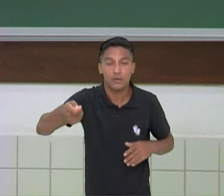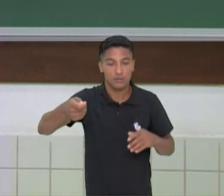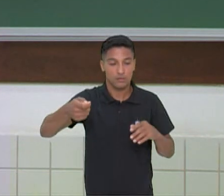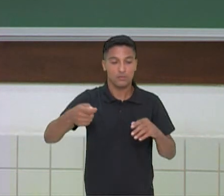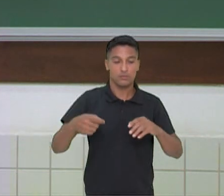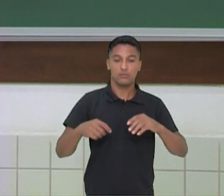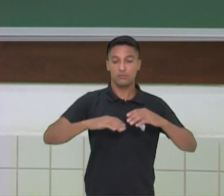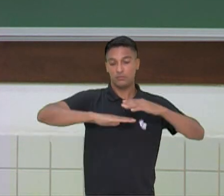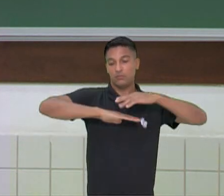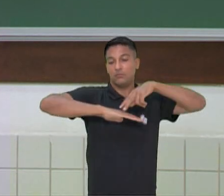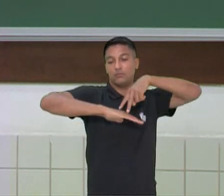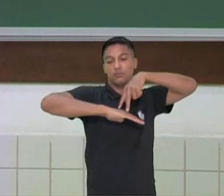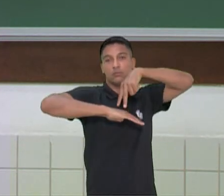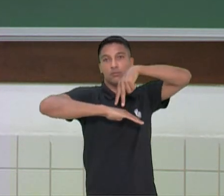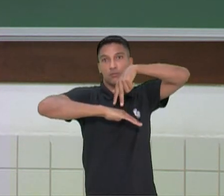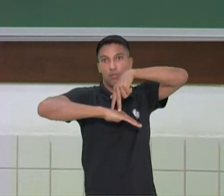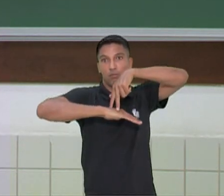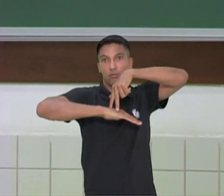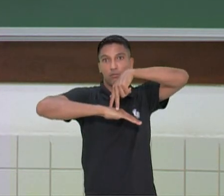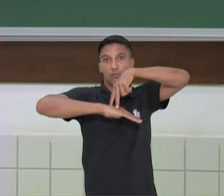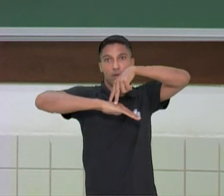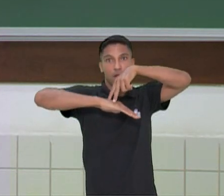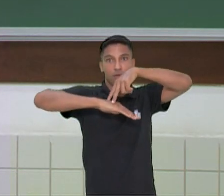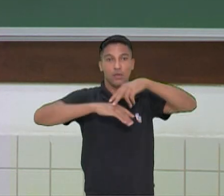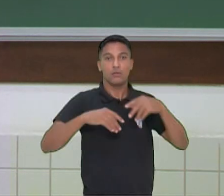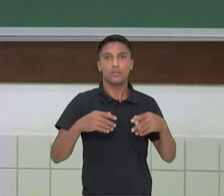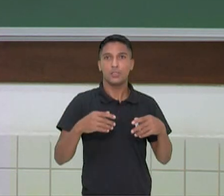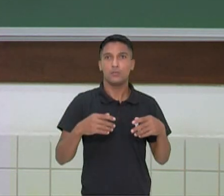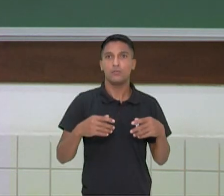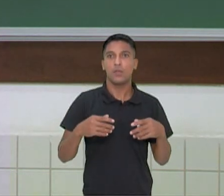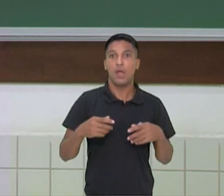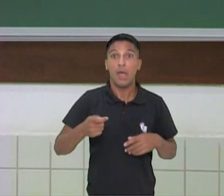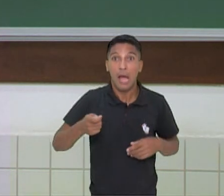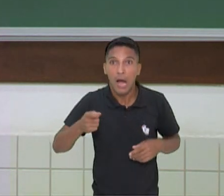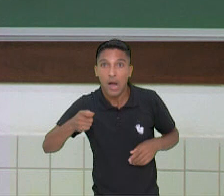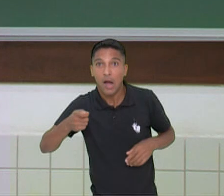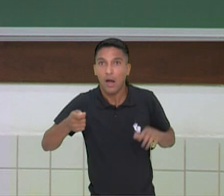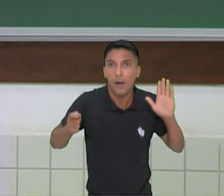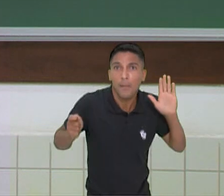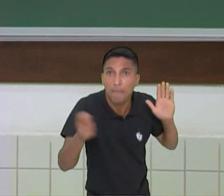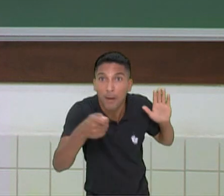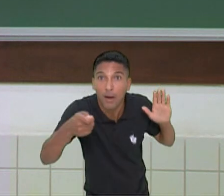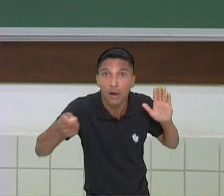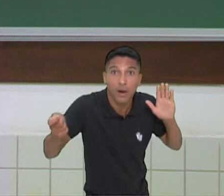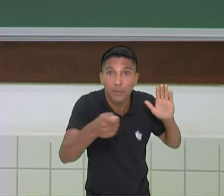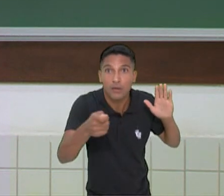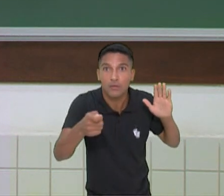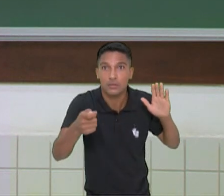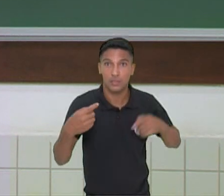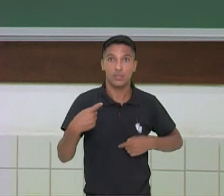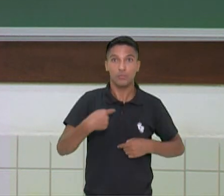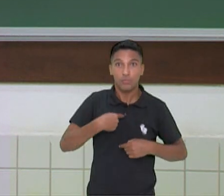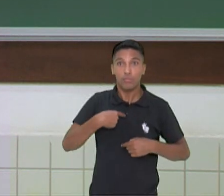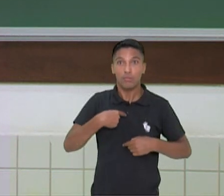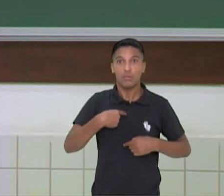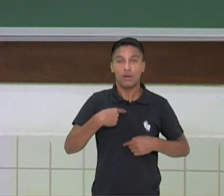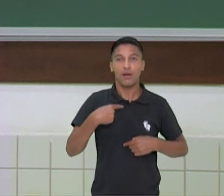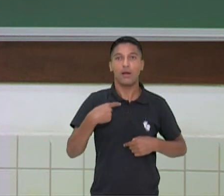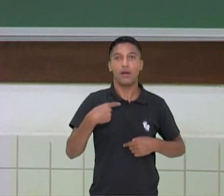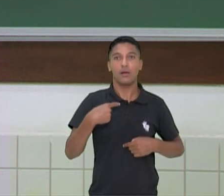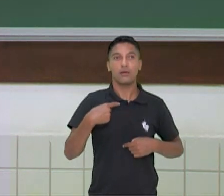é válido. Eles são ligados por um circuito elétrico então quando o adversário